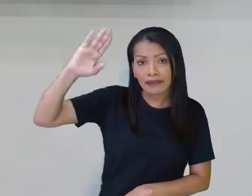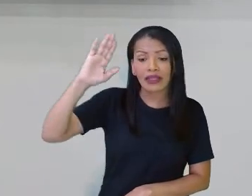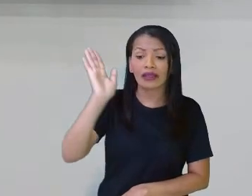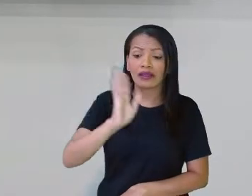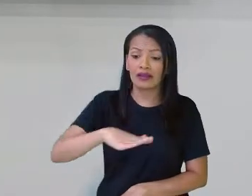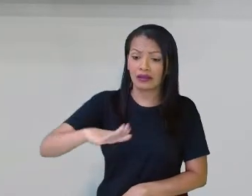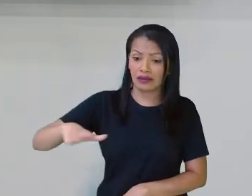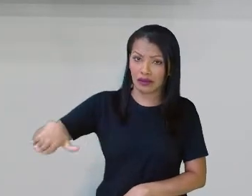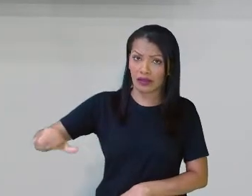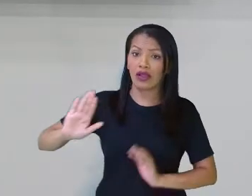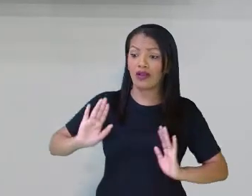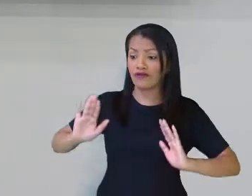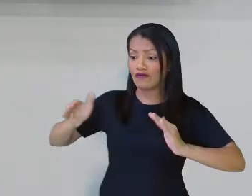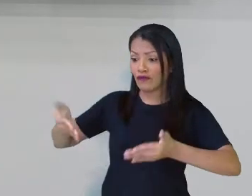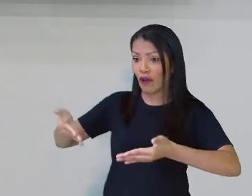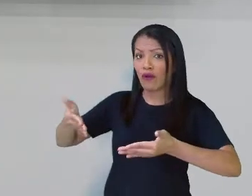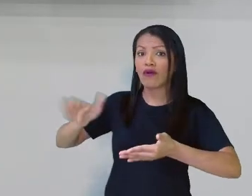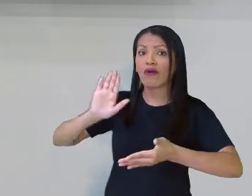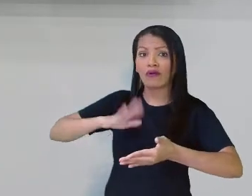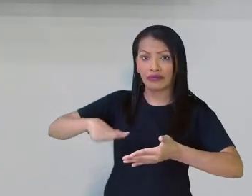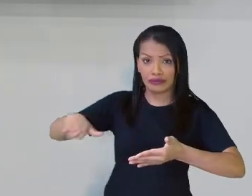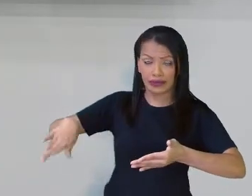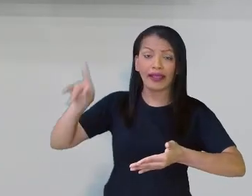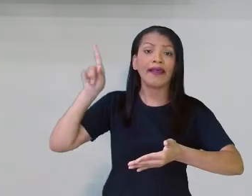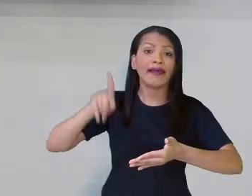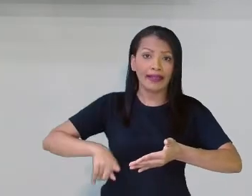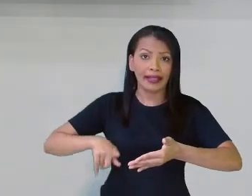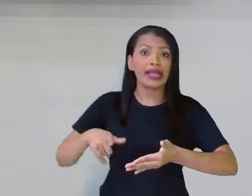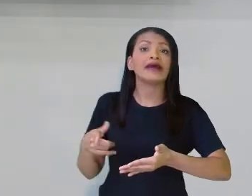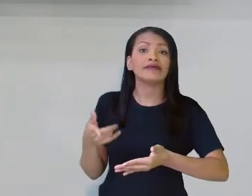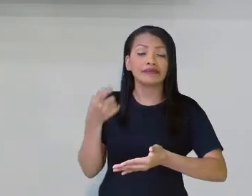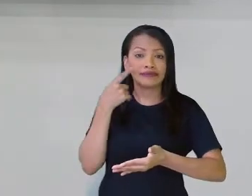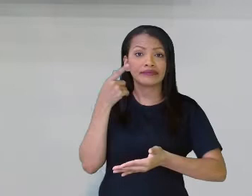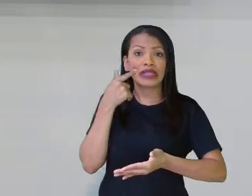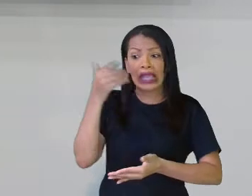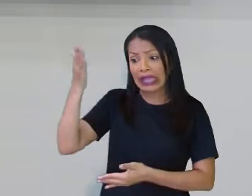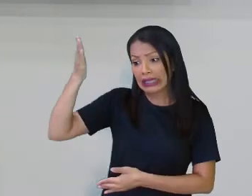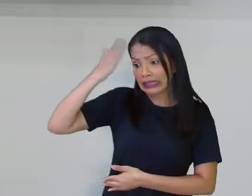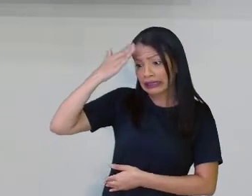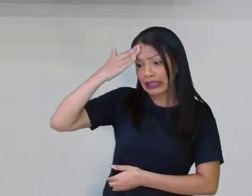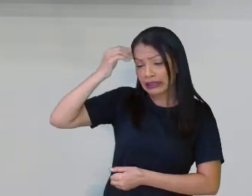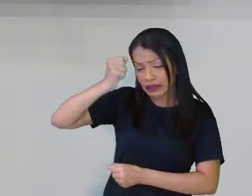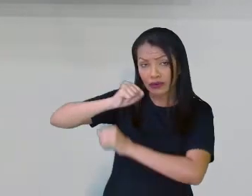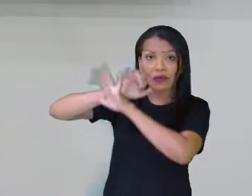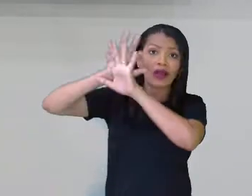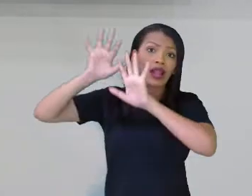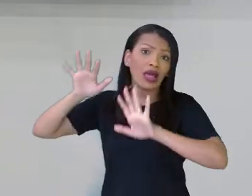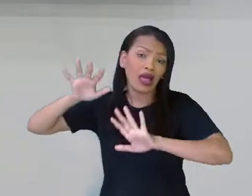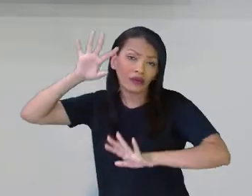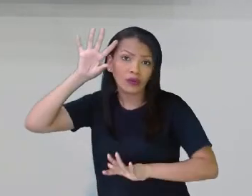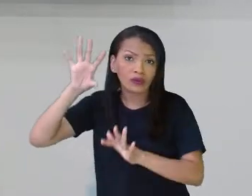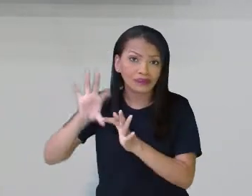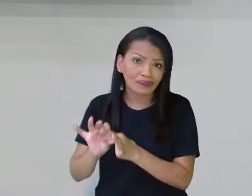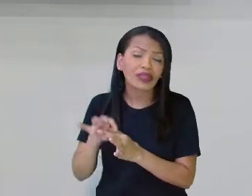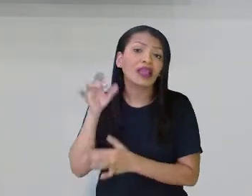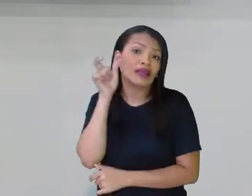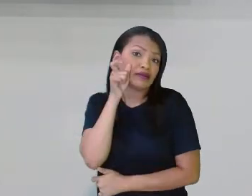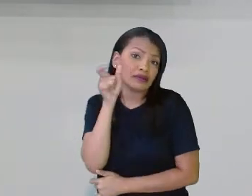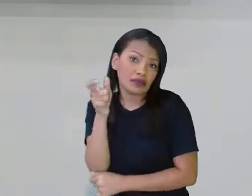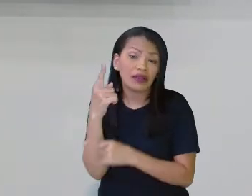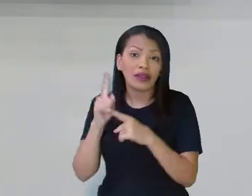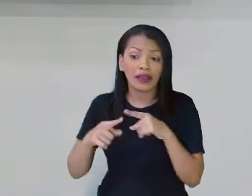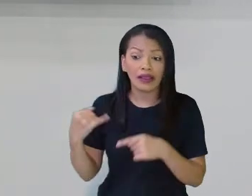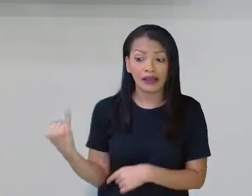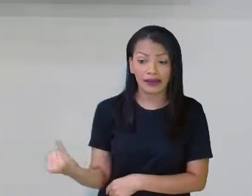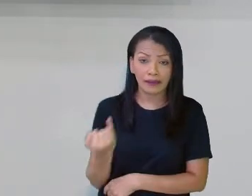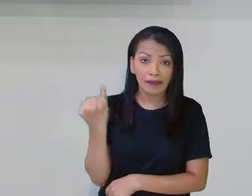quem é o público-alvo, ela está acessível e está interessante. E isso é importante no